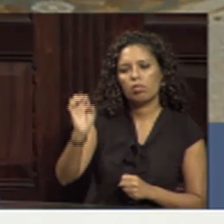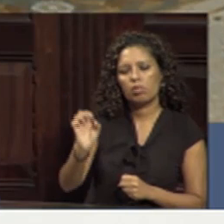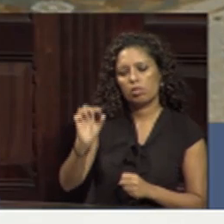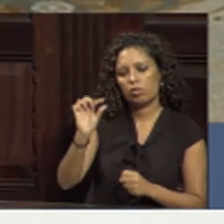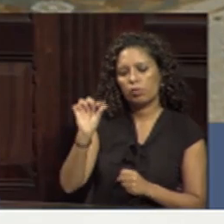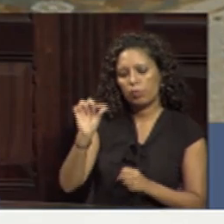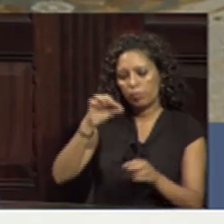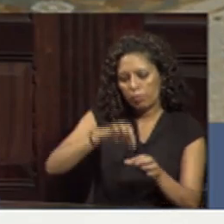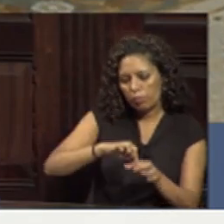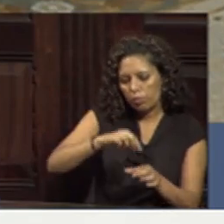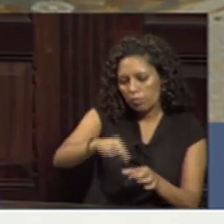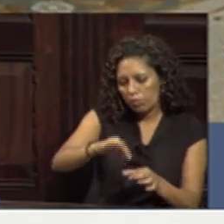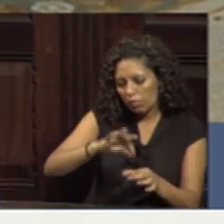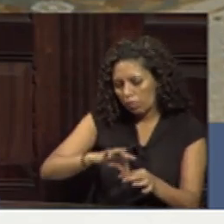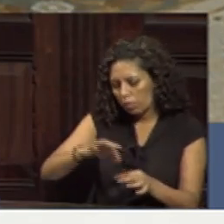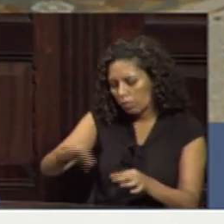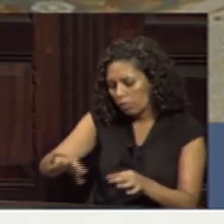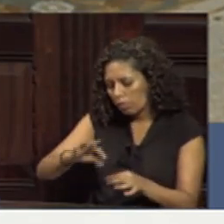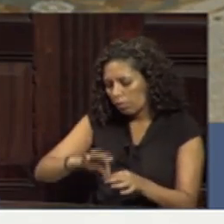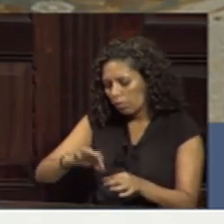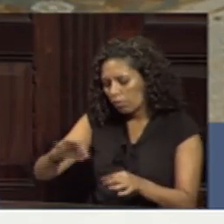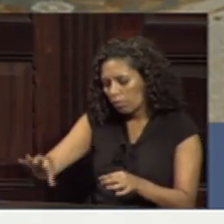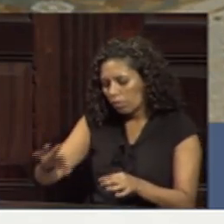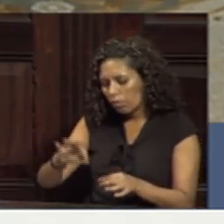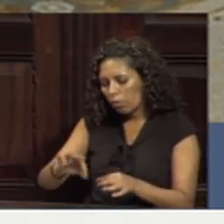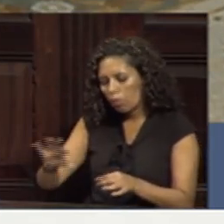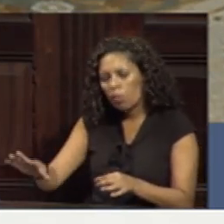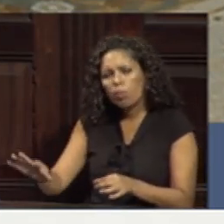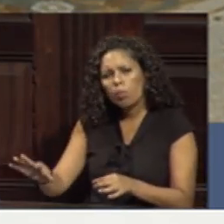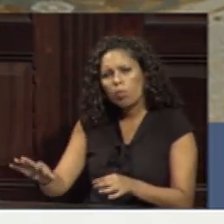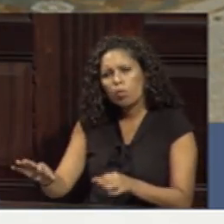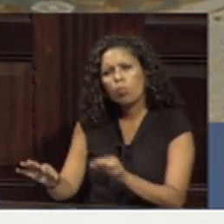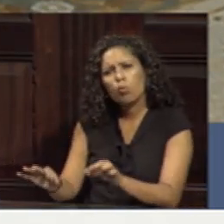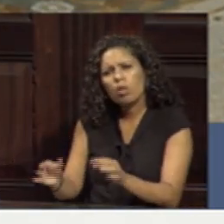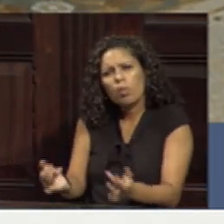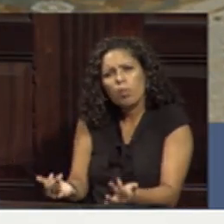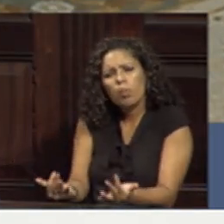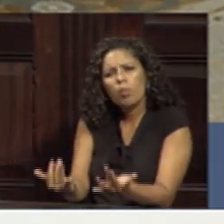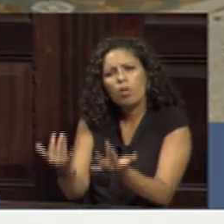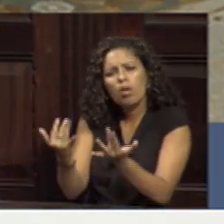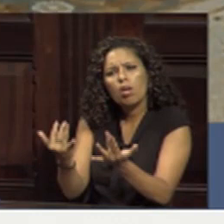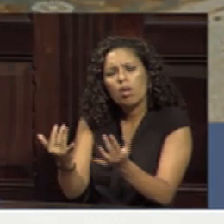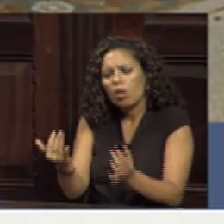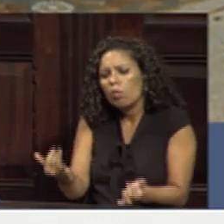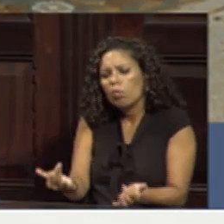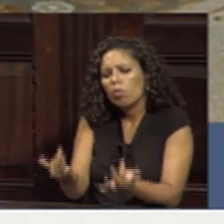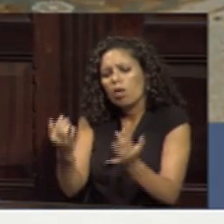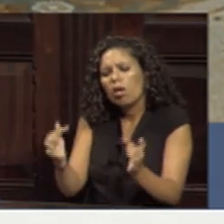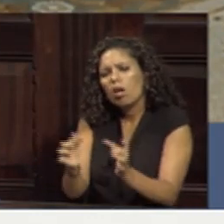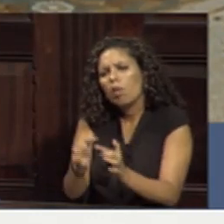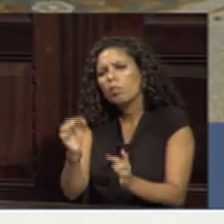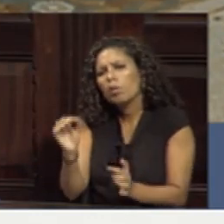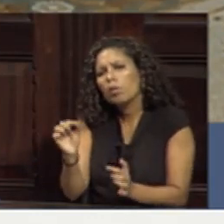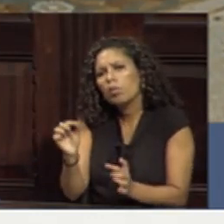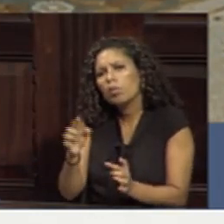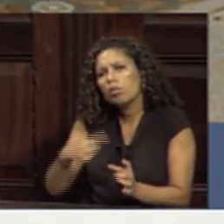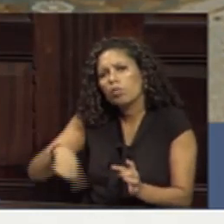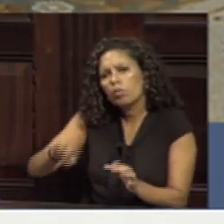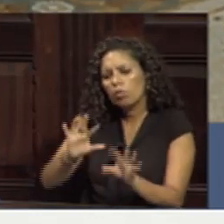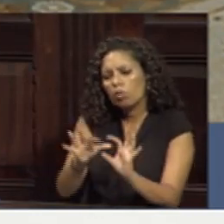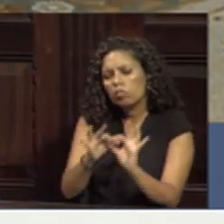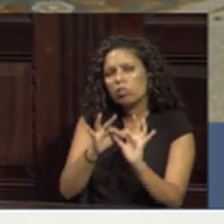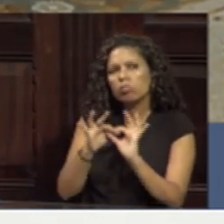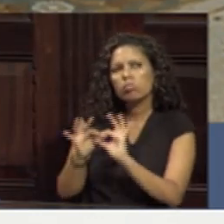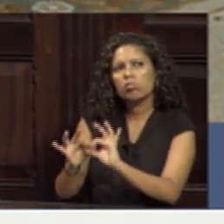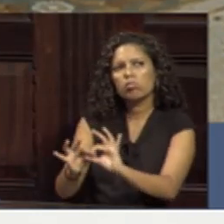para que a gente possa estar unido para enfrentar toda essa desgraça que a gente